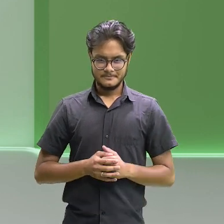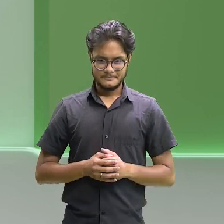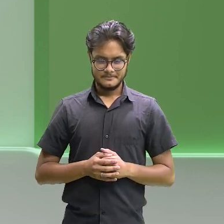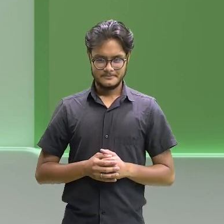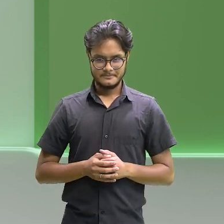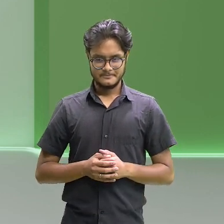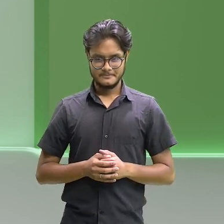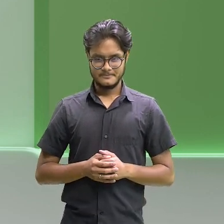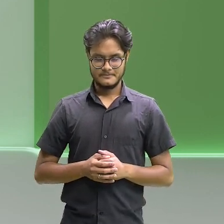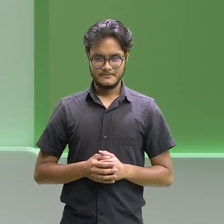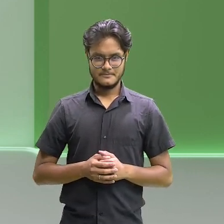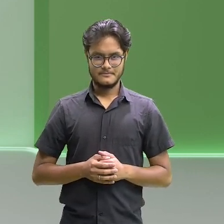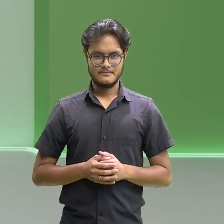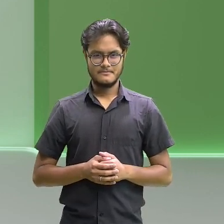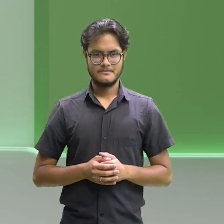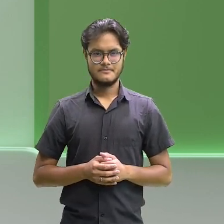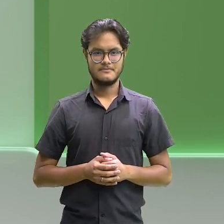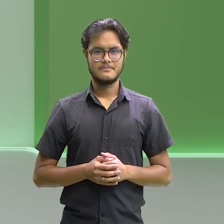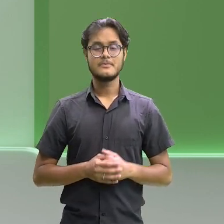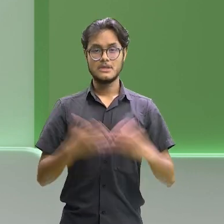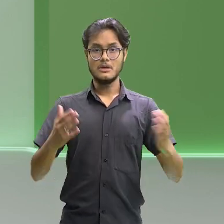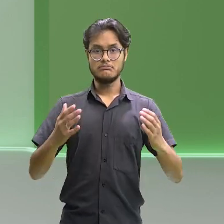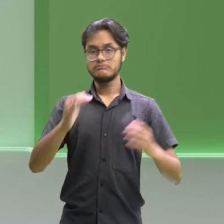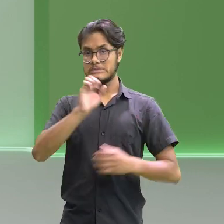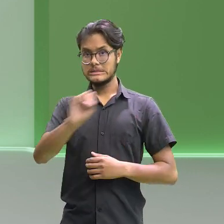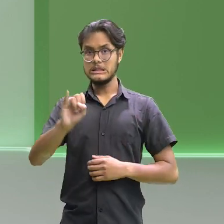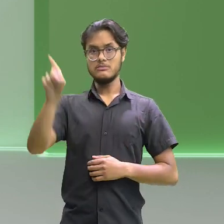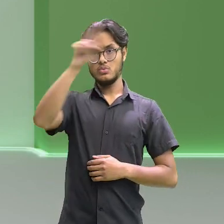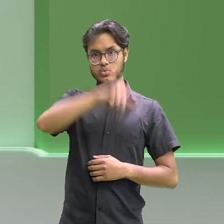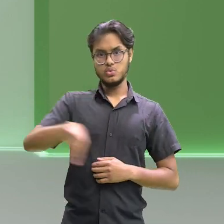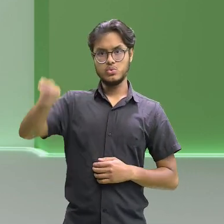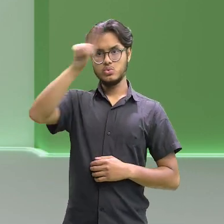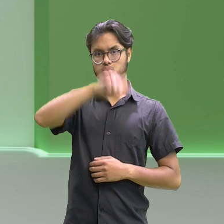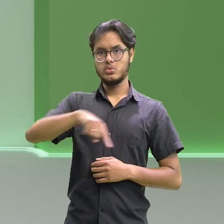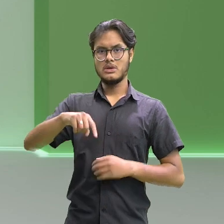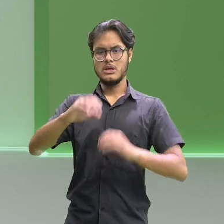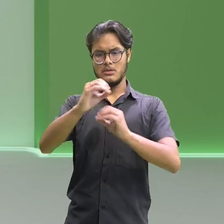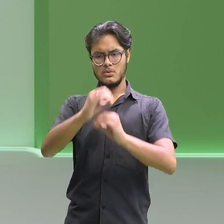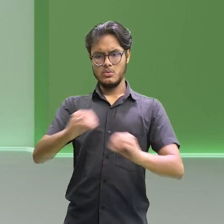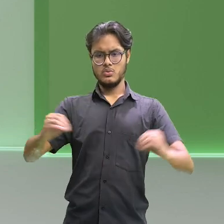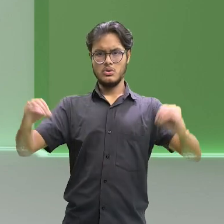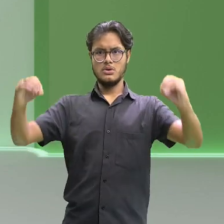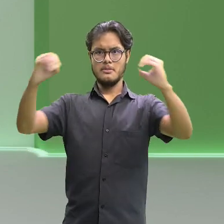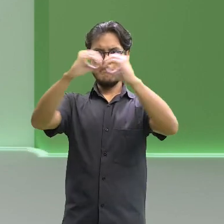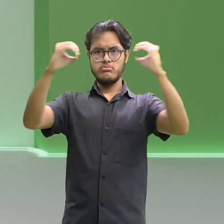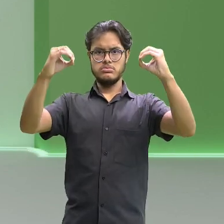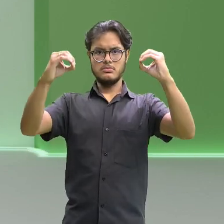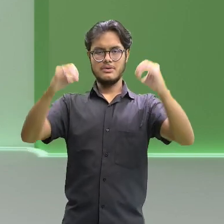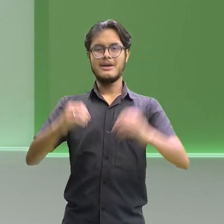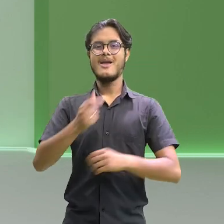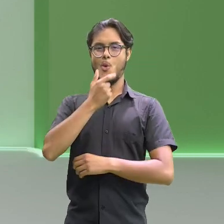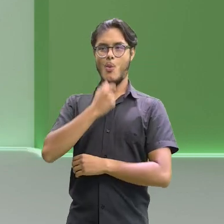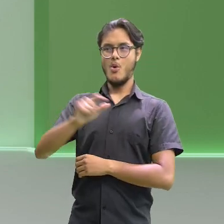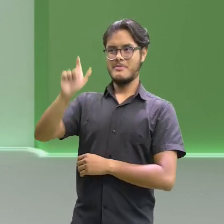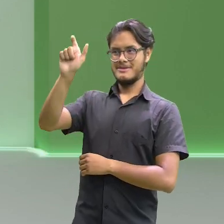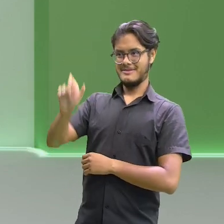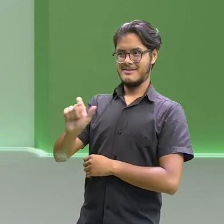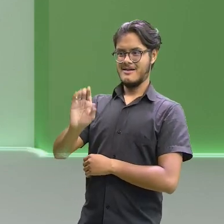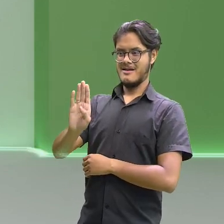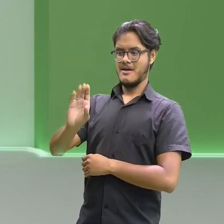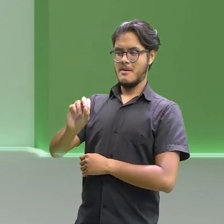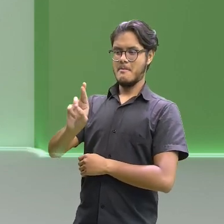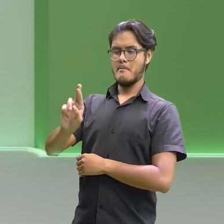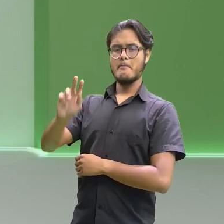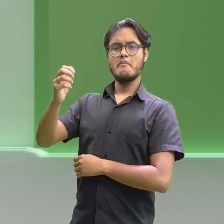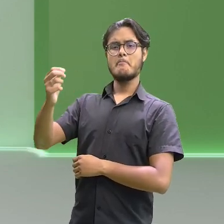aleatória ao redor do núcleo, chegaria um momento que ele colidiria com esse núcleo. E o Bohr veio para explicar isso. Então o Bohr